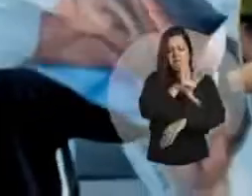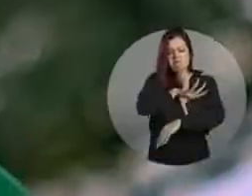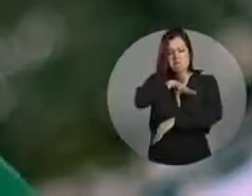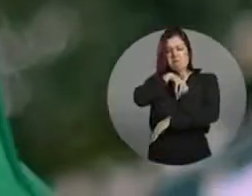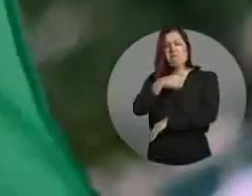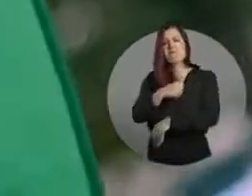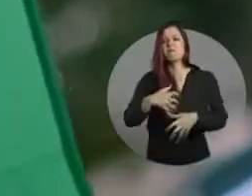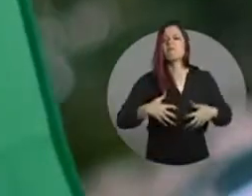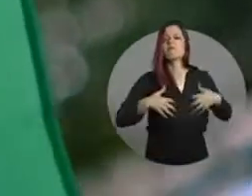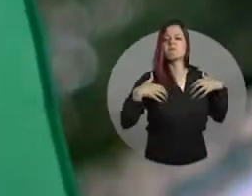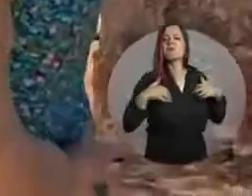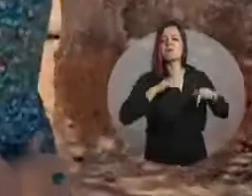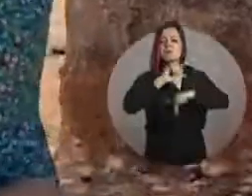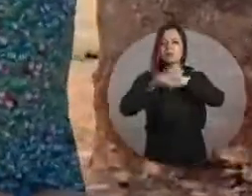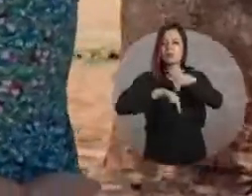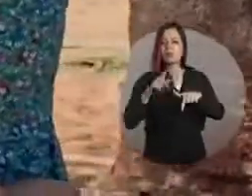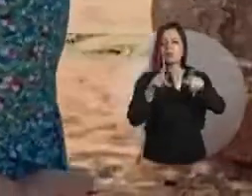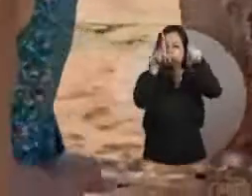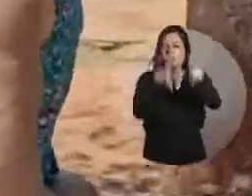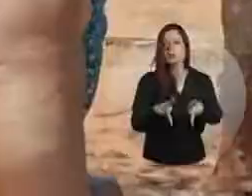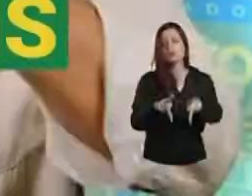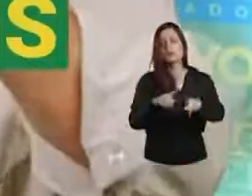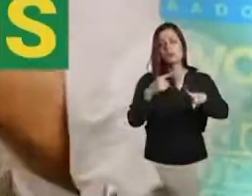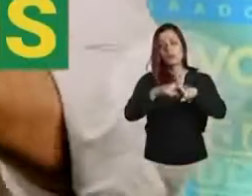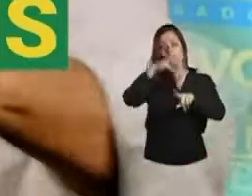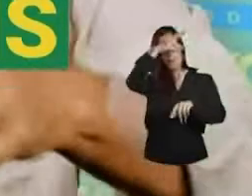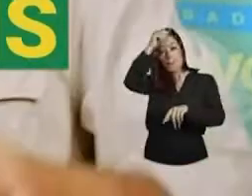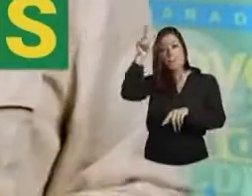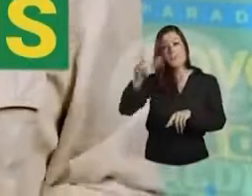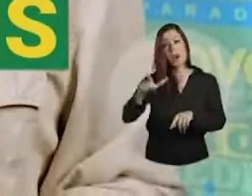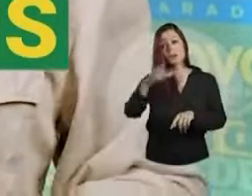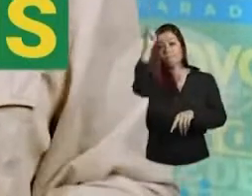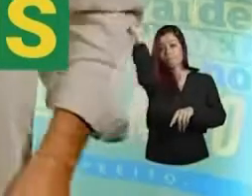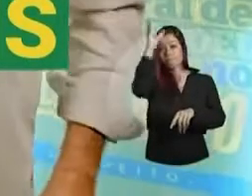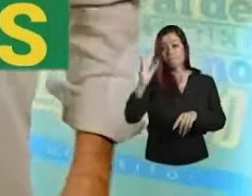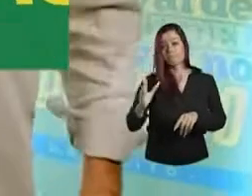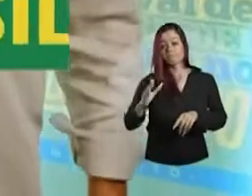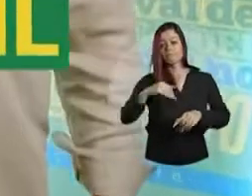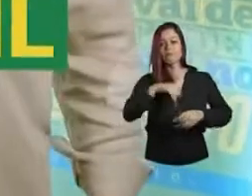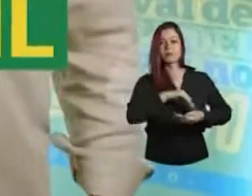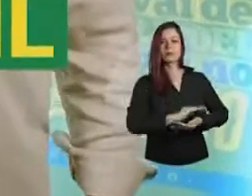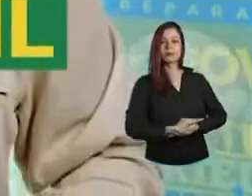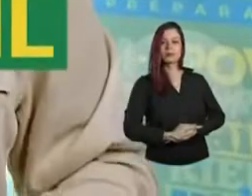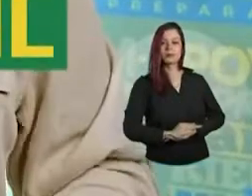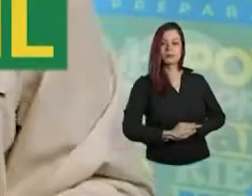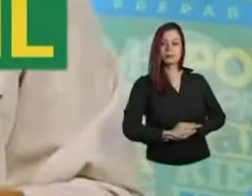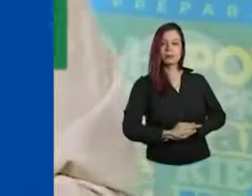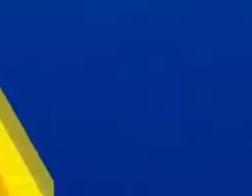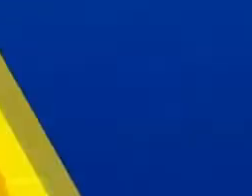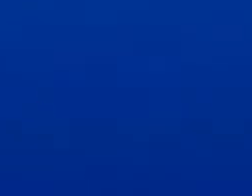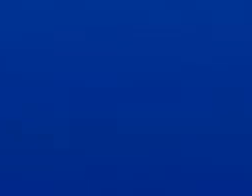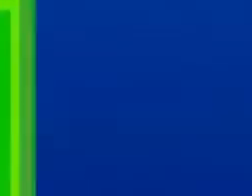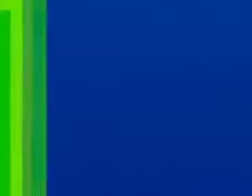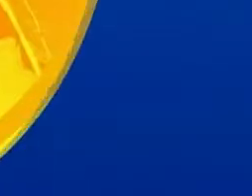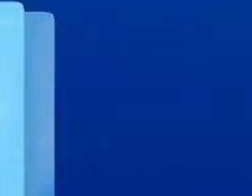é carregada por muitos, com força, dedicação, trabalho pela nossa gente, pelo Mato Grosso do Sul, pelo Brasil.